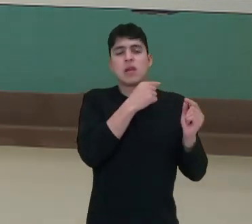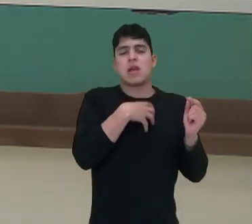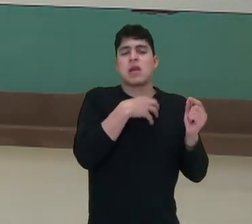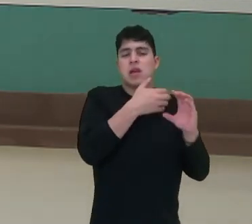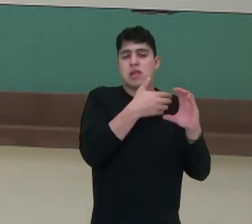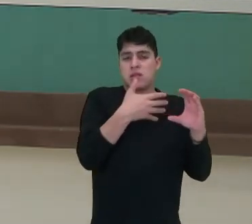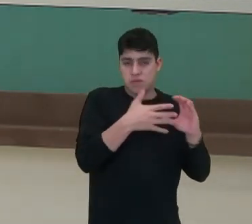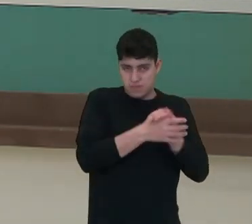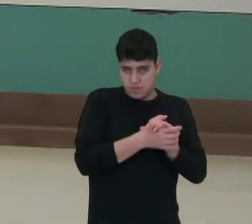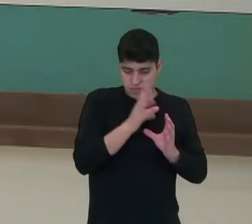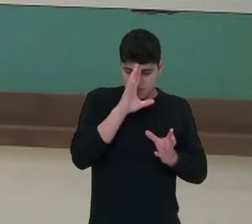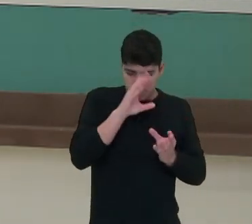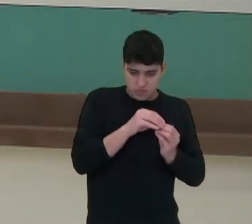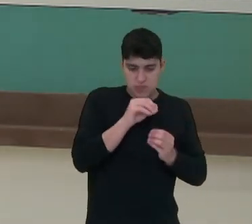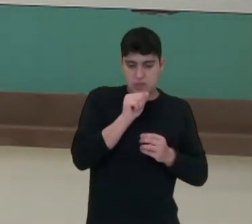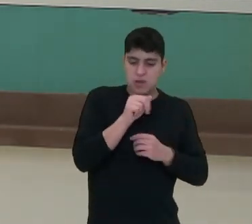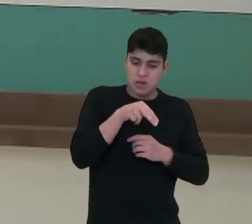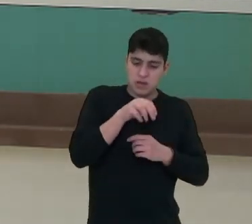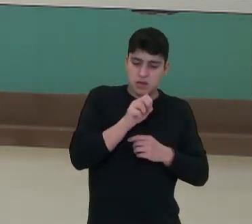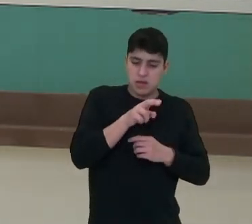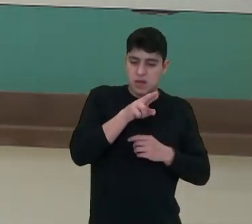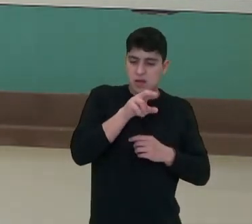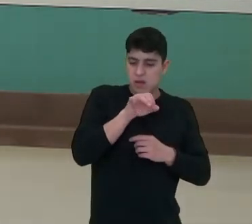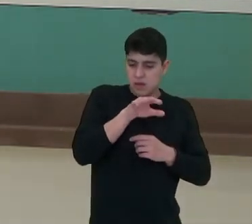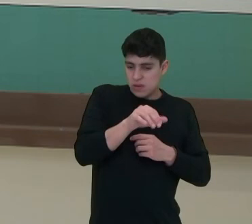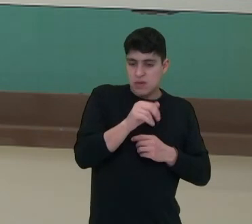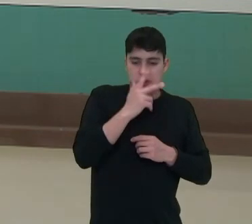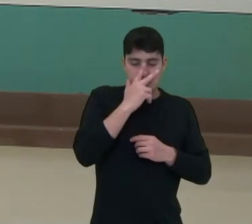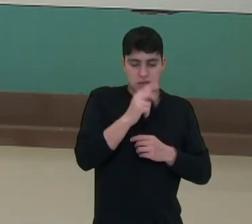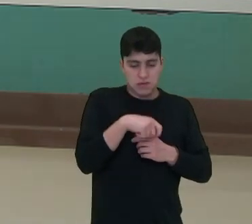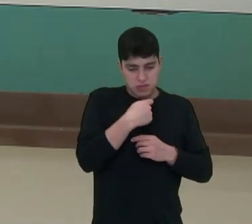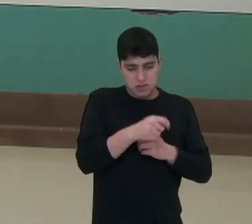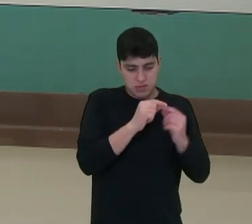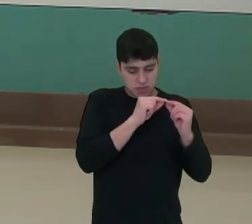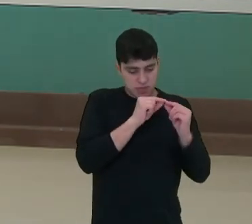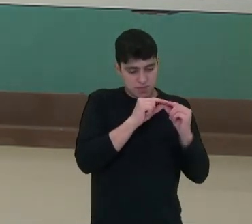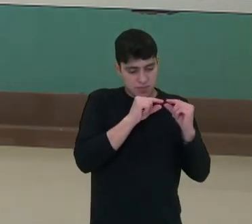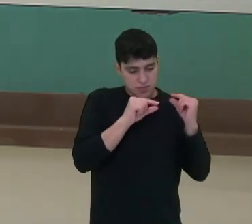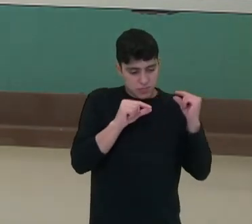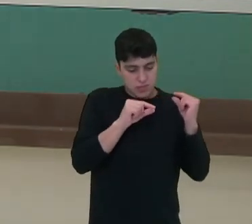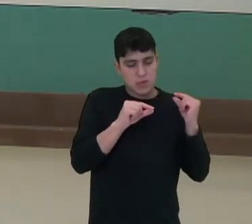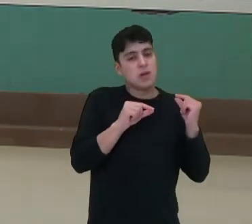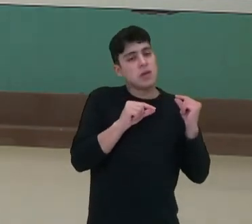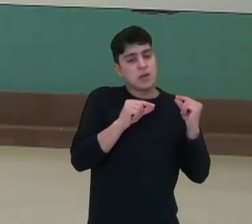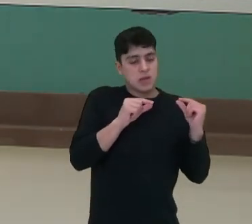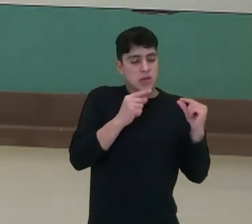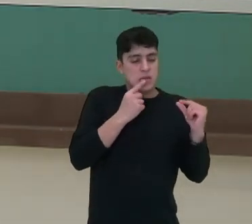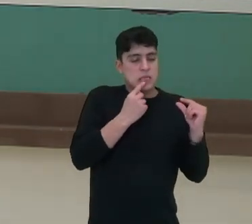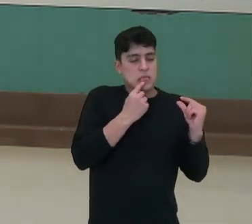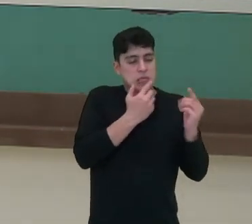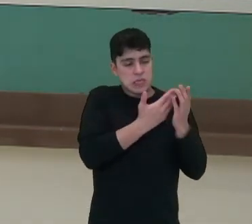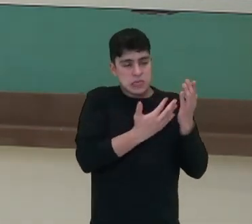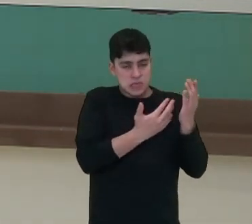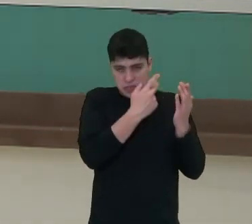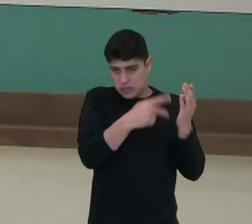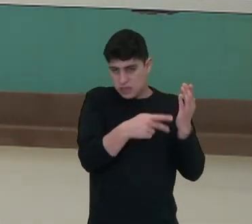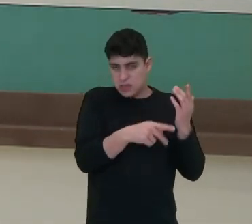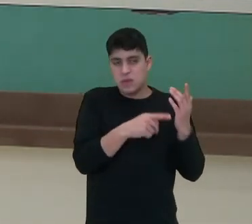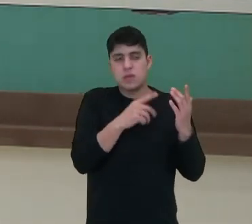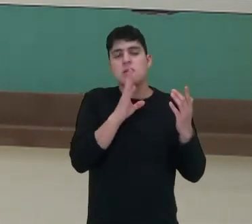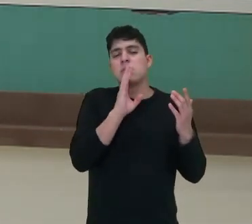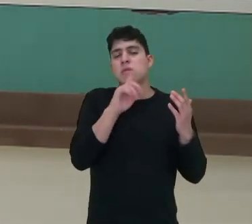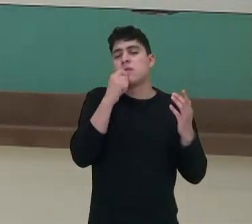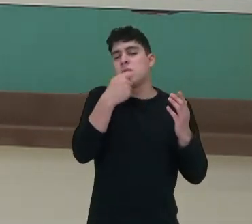de aneurisma, que é aquele aumento, aquela dilatação de um vaso, e os seus respectivos sintomas, e também